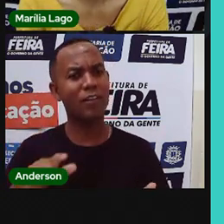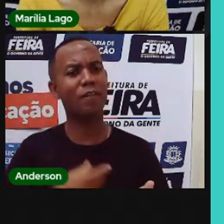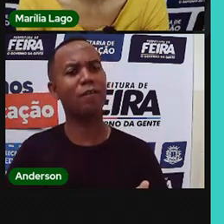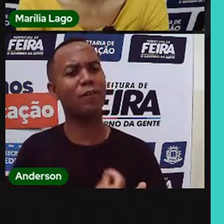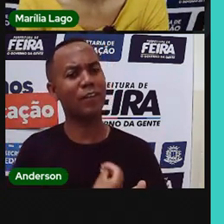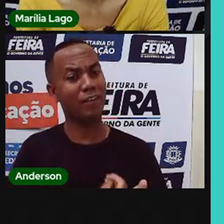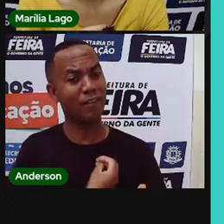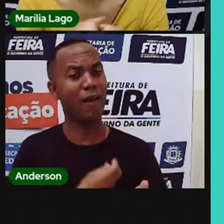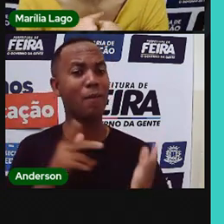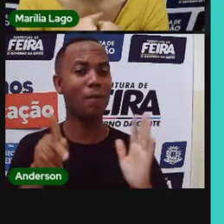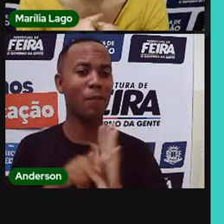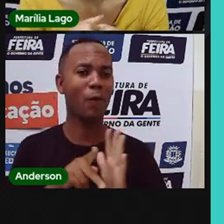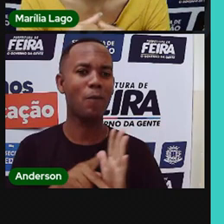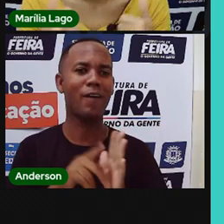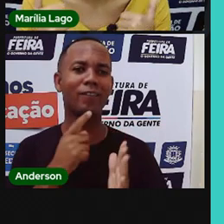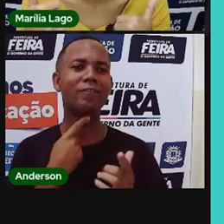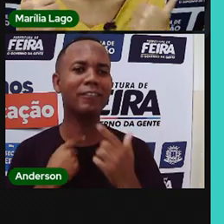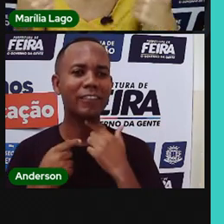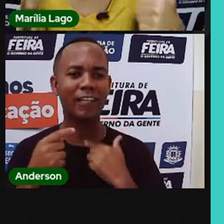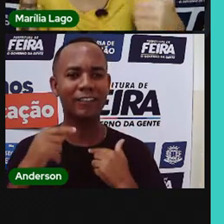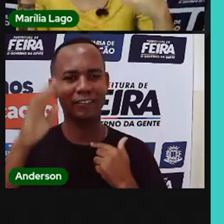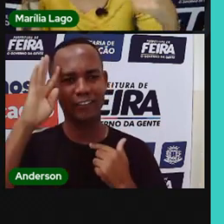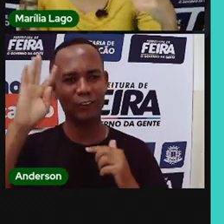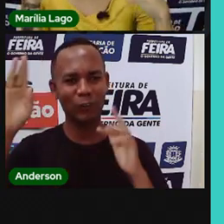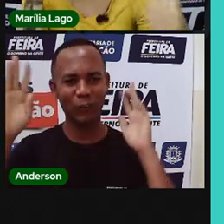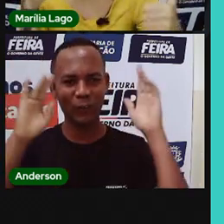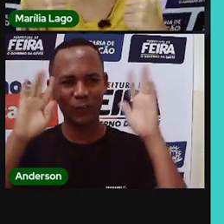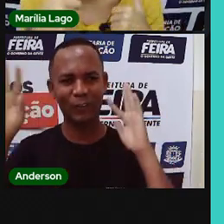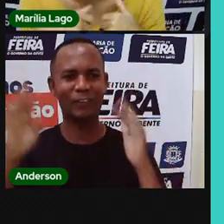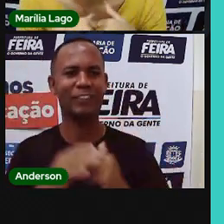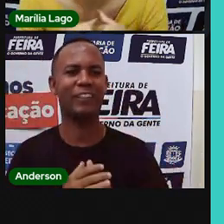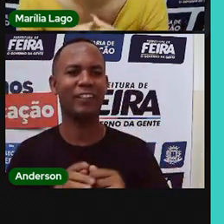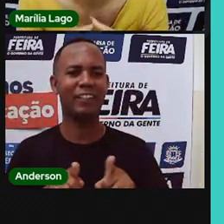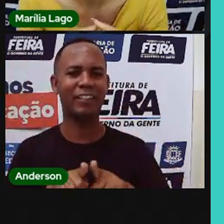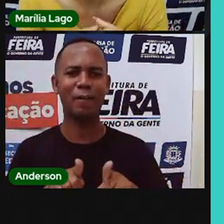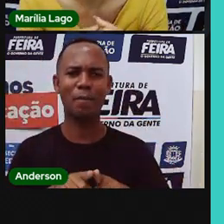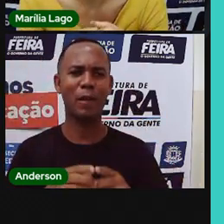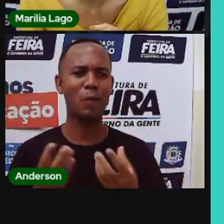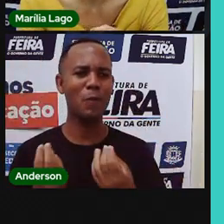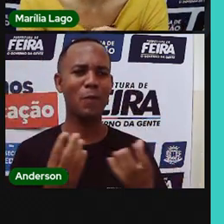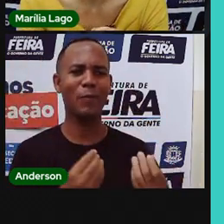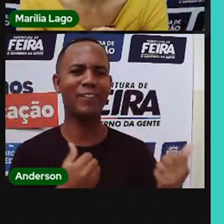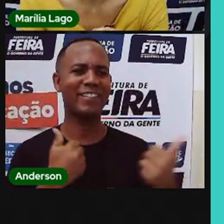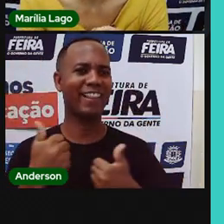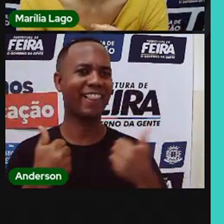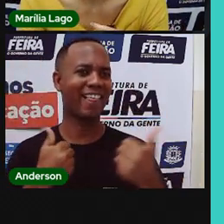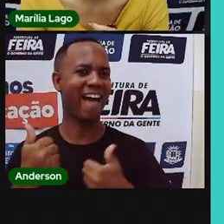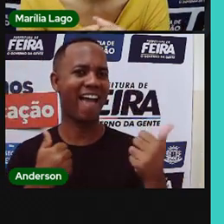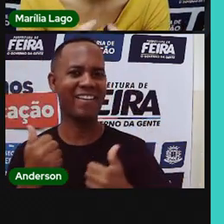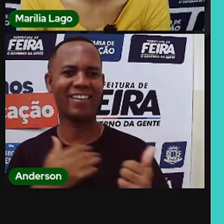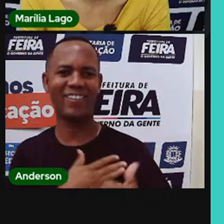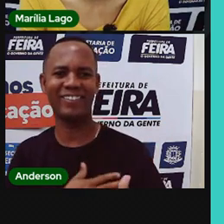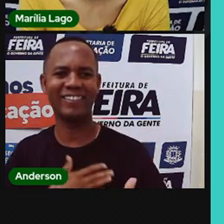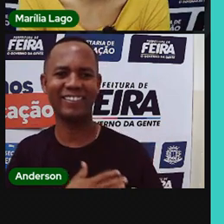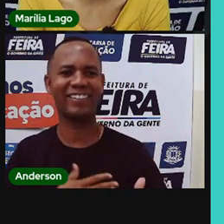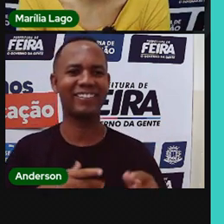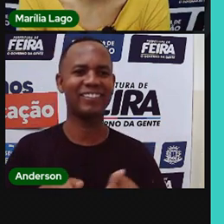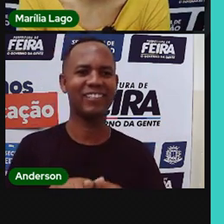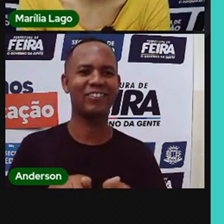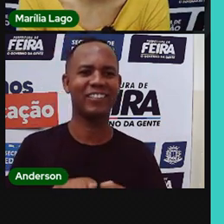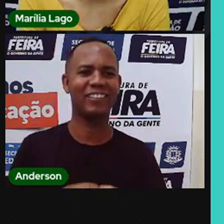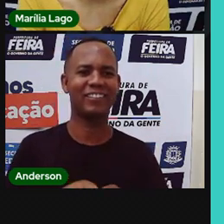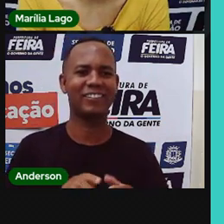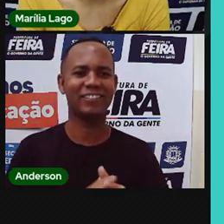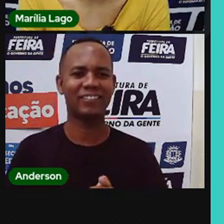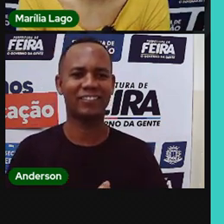prática. Eu quero que vocês comentem bastante, botem bastante emoji aí, se vocês estão gostando, tá bom? Pode passar o próximo